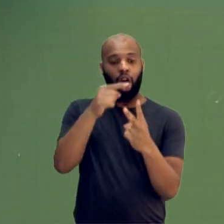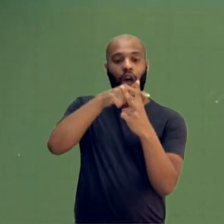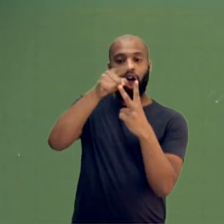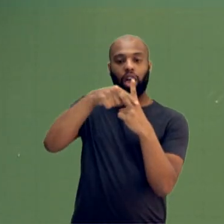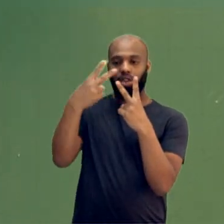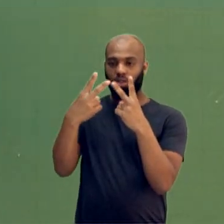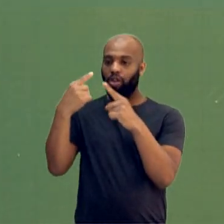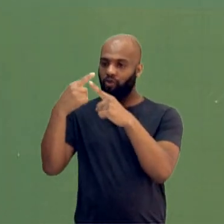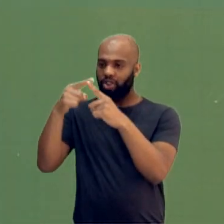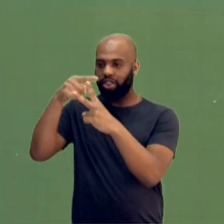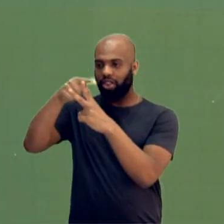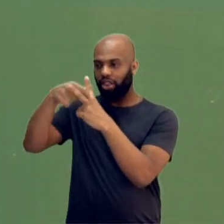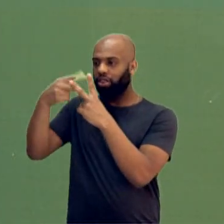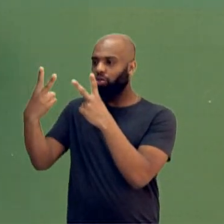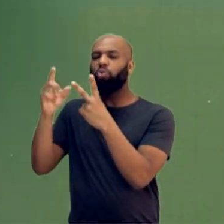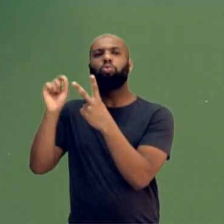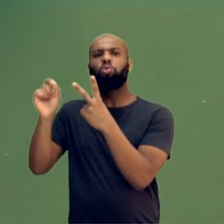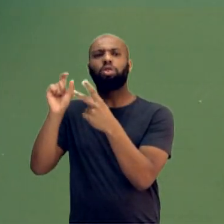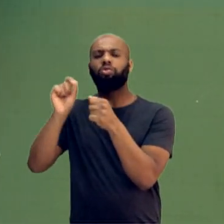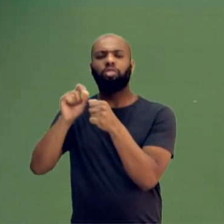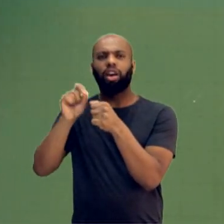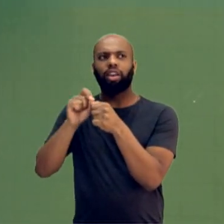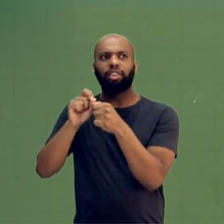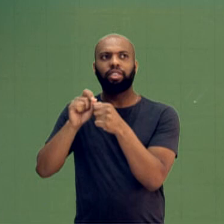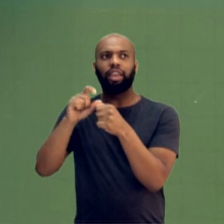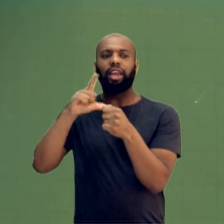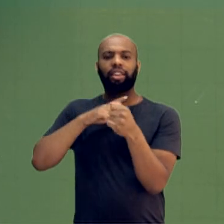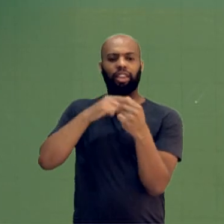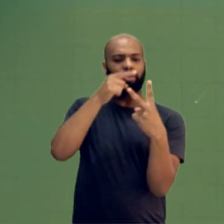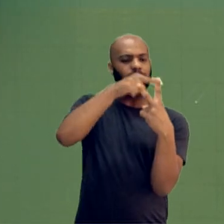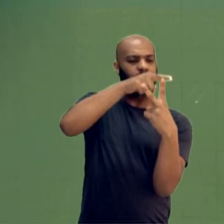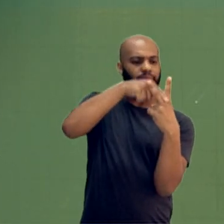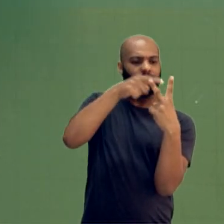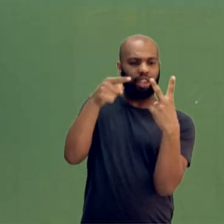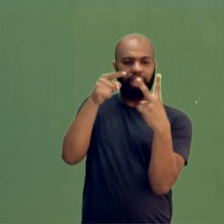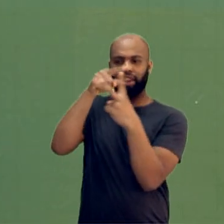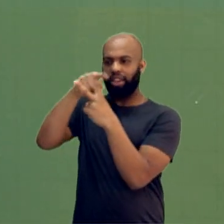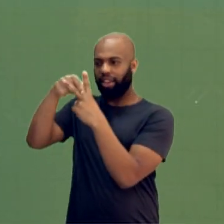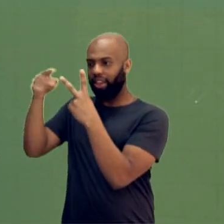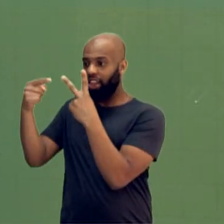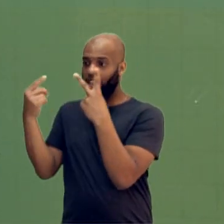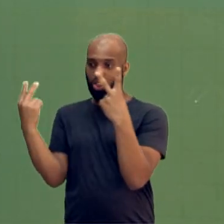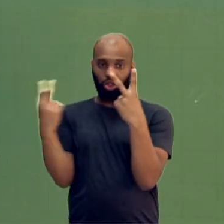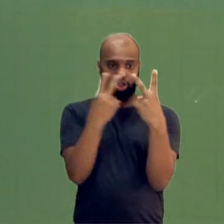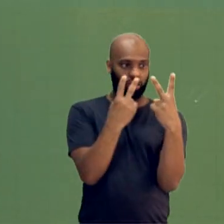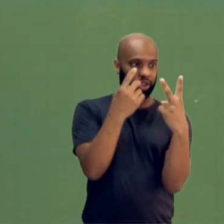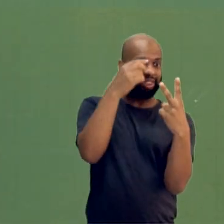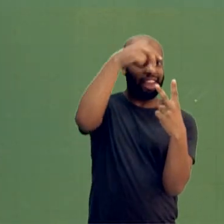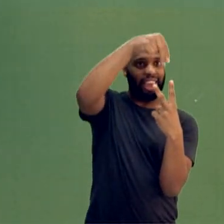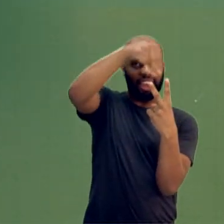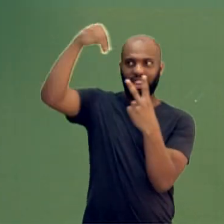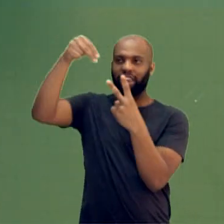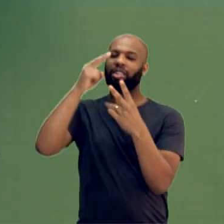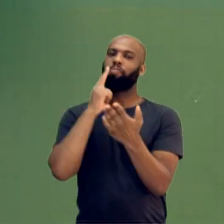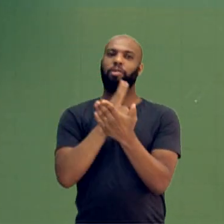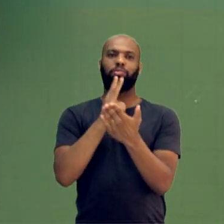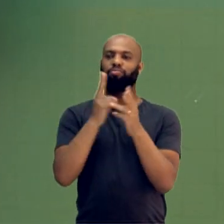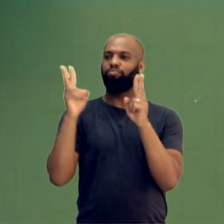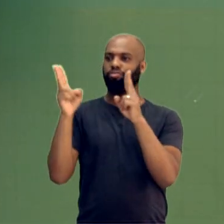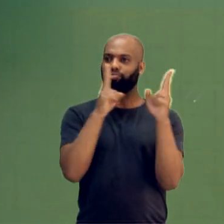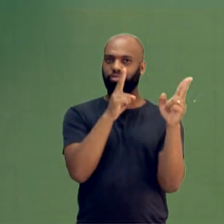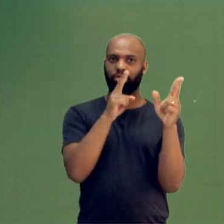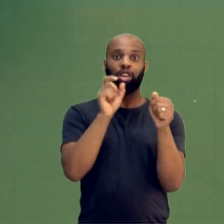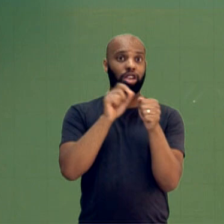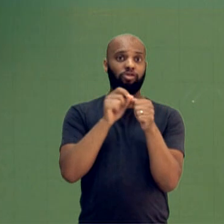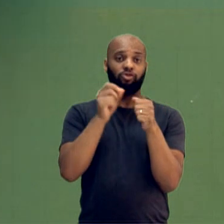2 vezes a raiz de 2, veja que ambos possuem o mesmo índice no radical. Sendo assim, eu vou multiplicar.